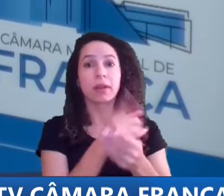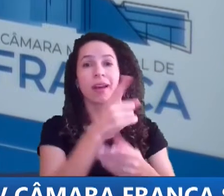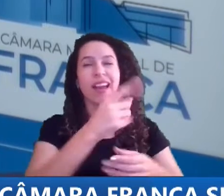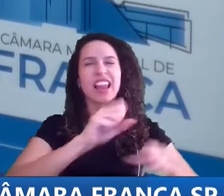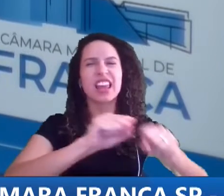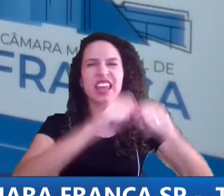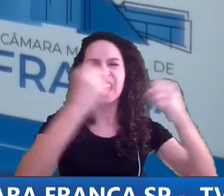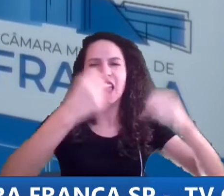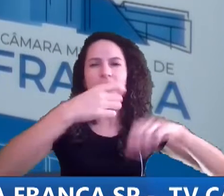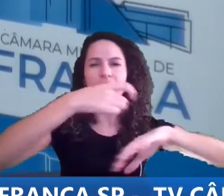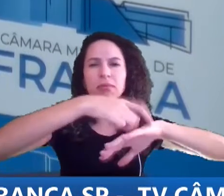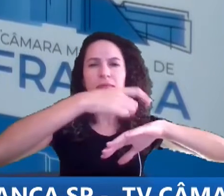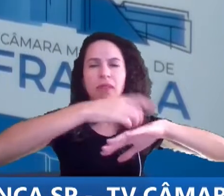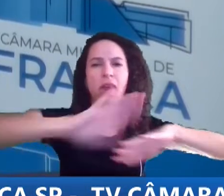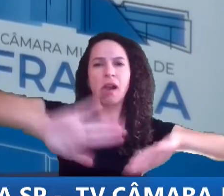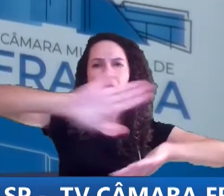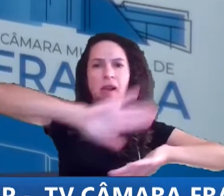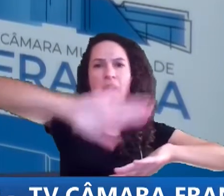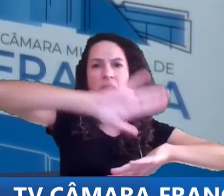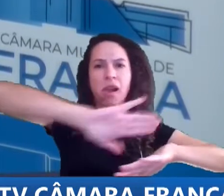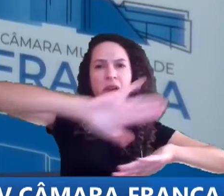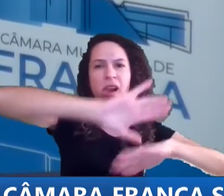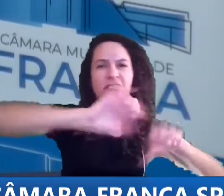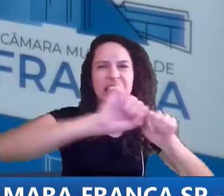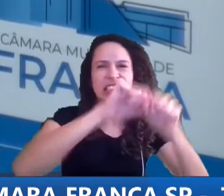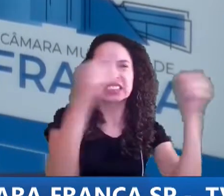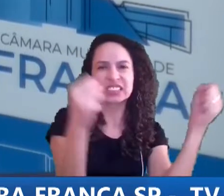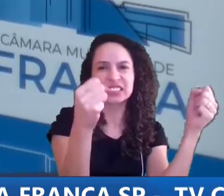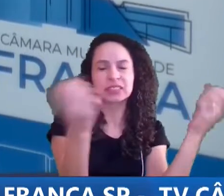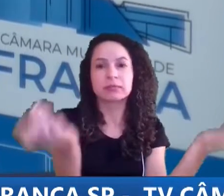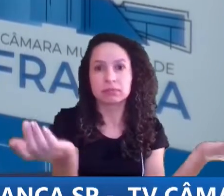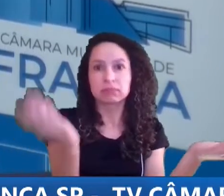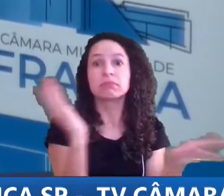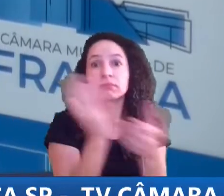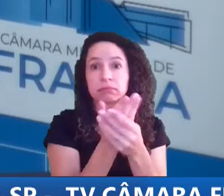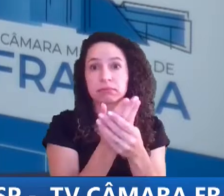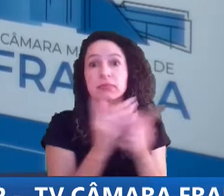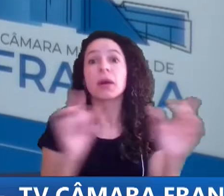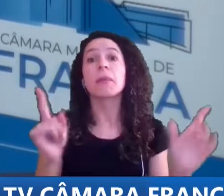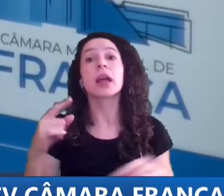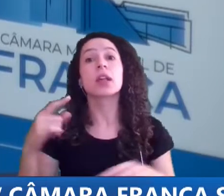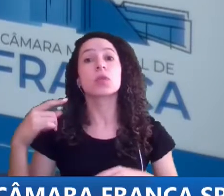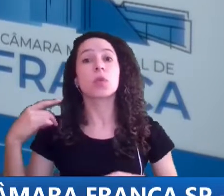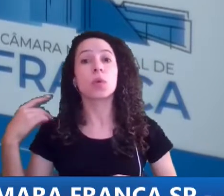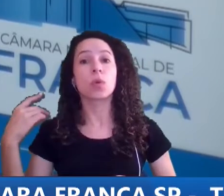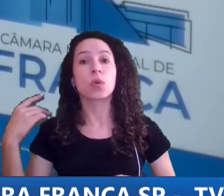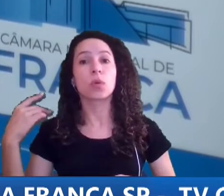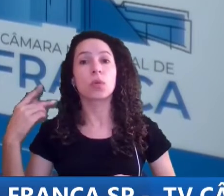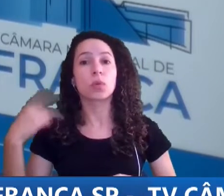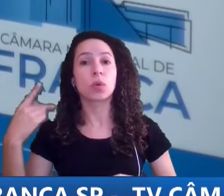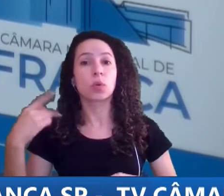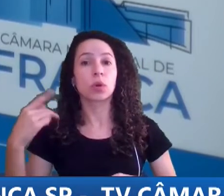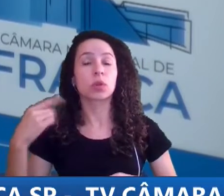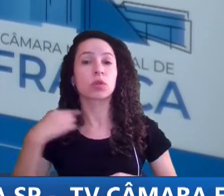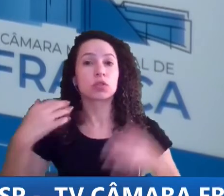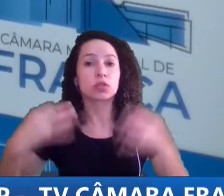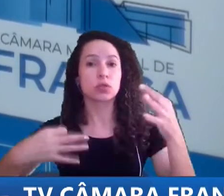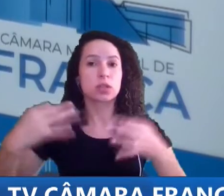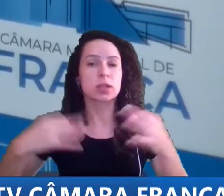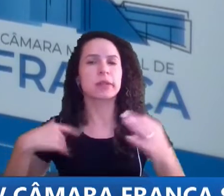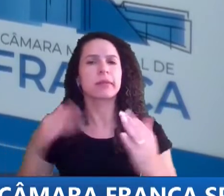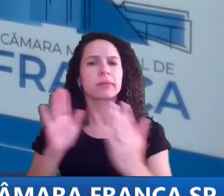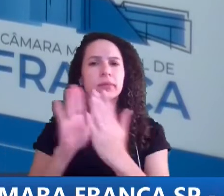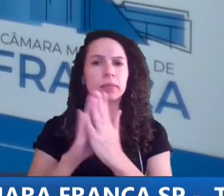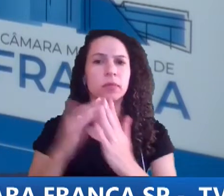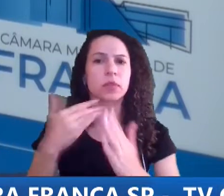ao limpar com um produto inadequado. Mas mesmo assim, nosso Procurador-Geral de Justiça se aproximou da Justiça do Trabalho e do